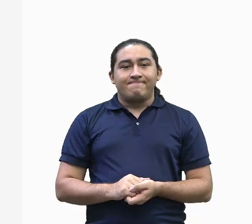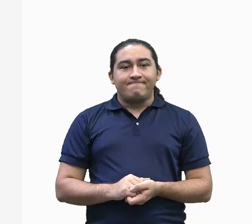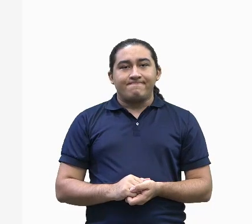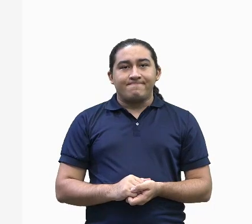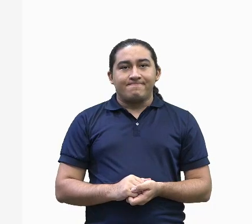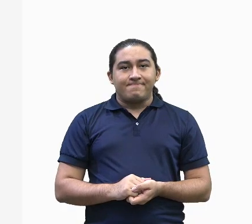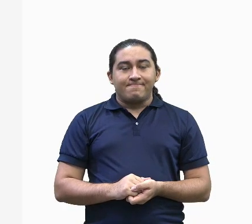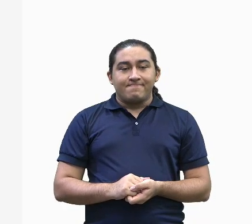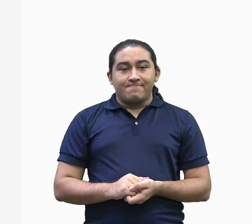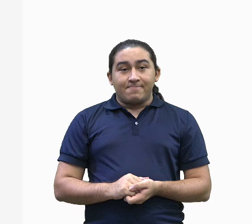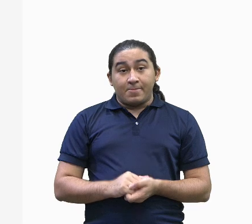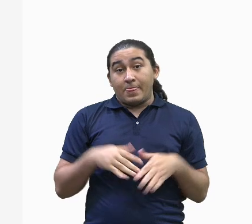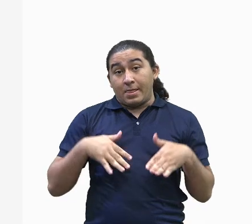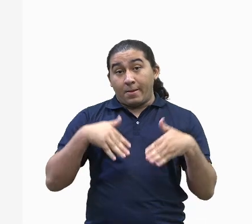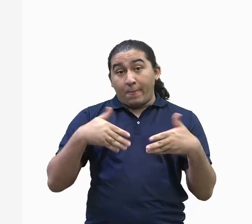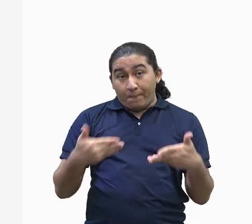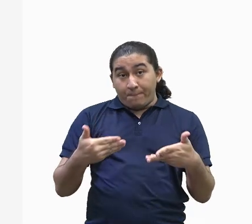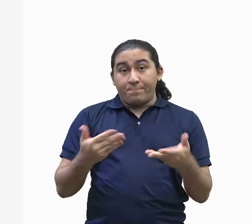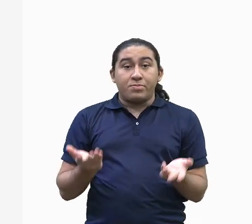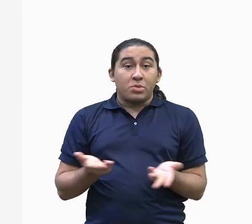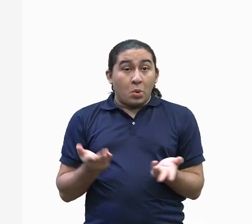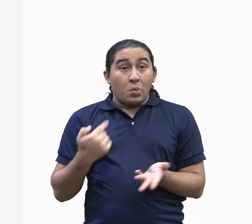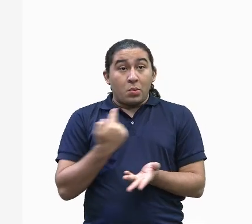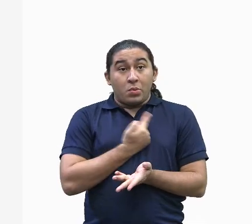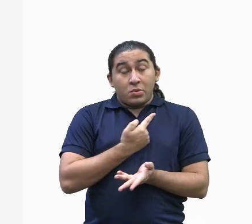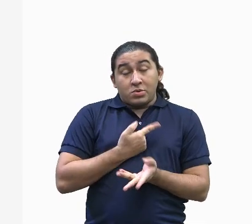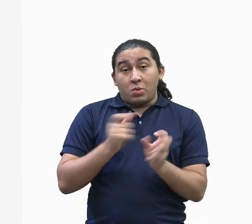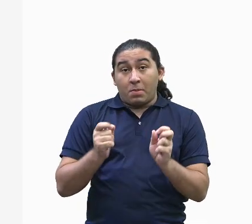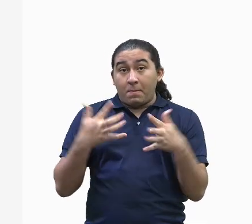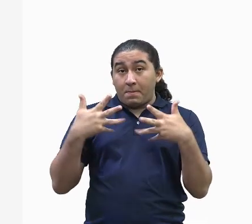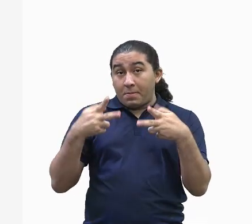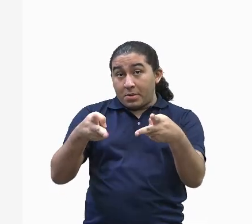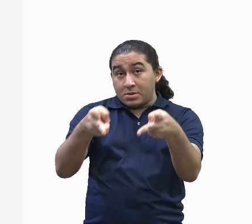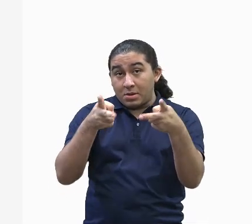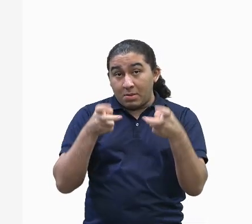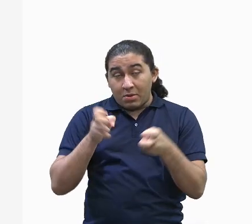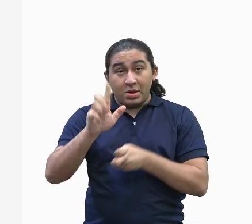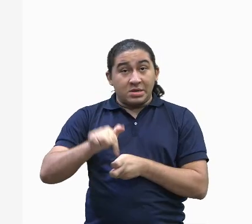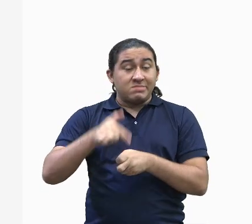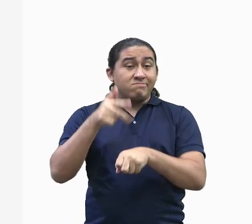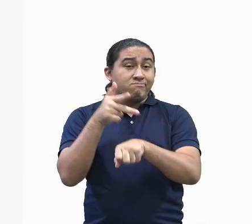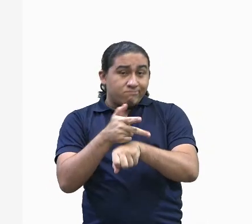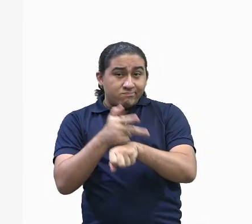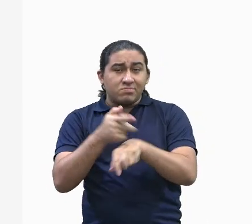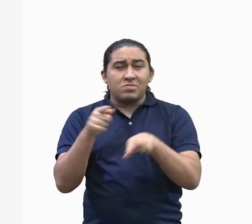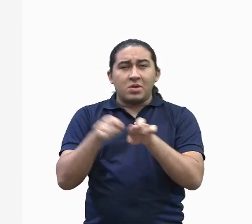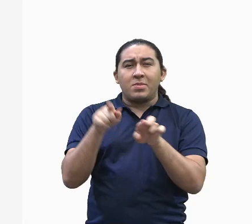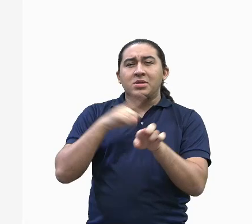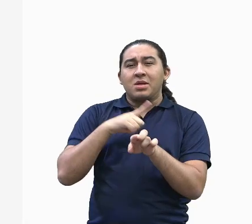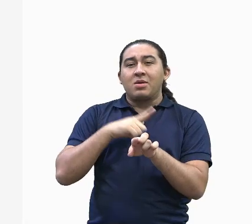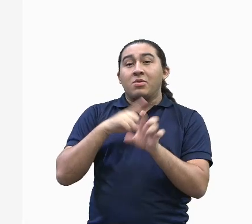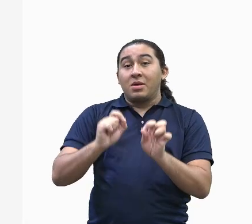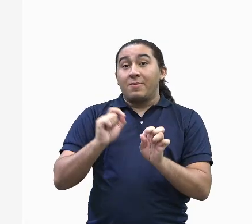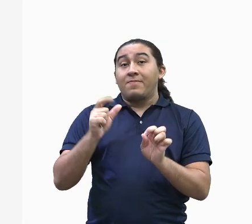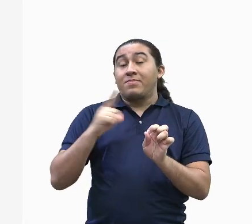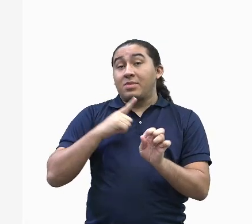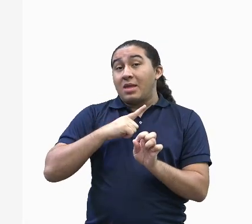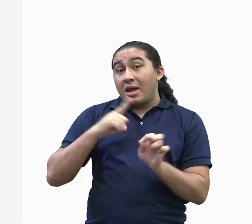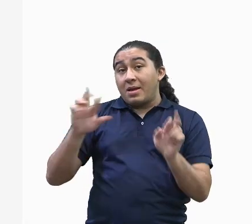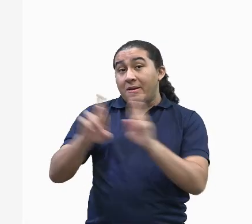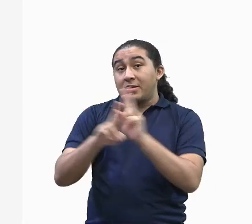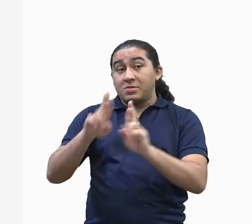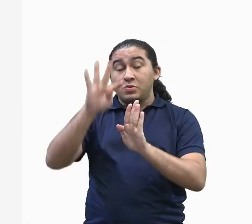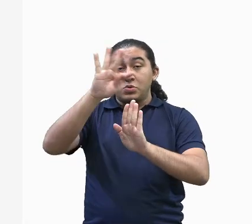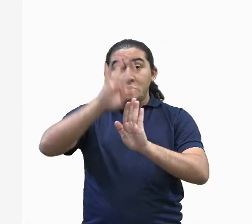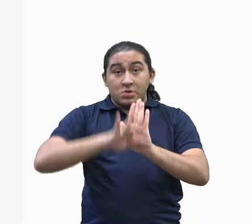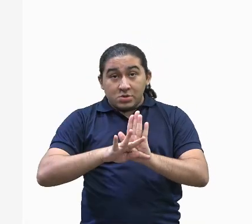Então, turmas, agora vimos aí as paródias, né, de alusão, não, a intertextualidade